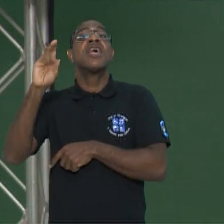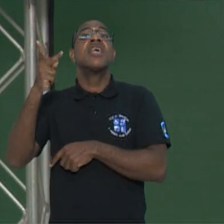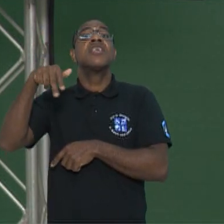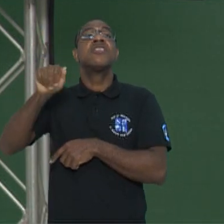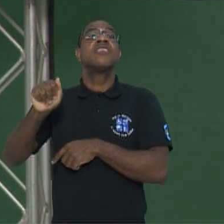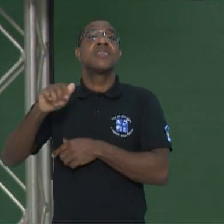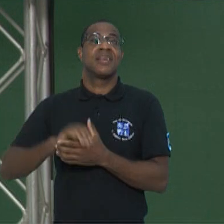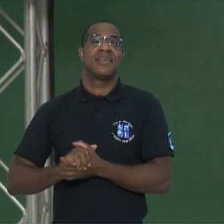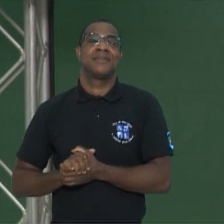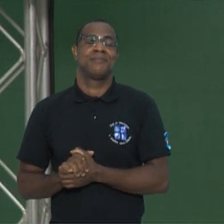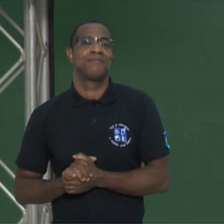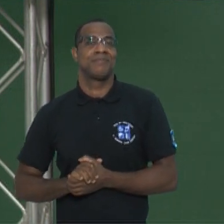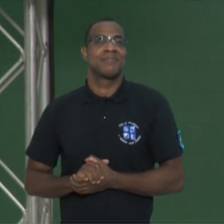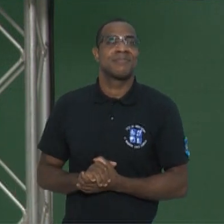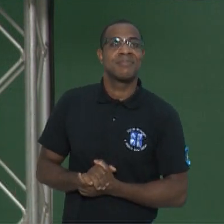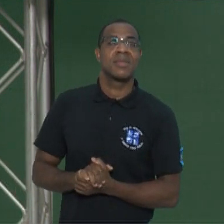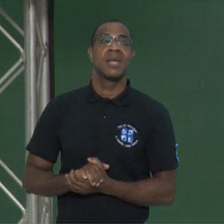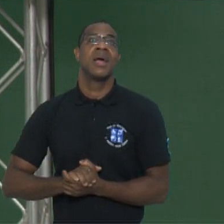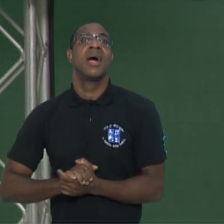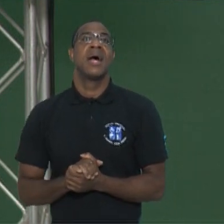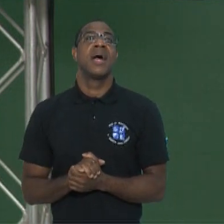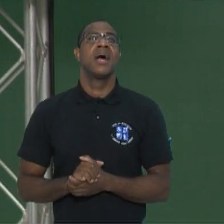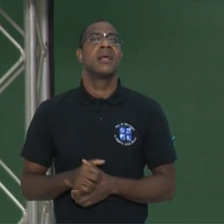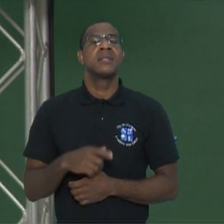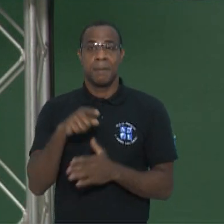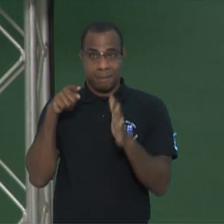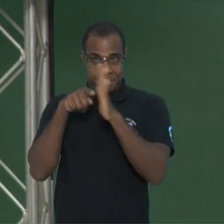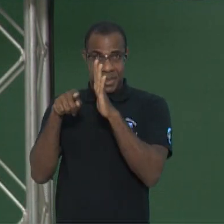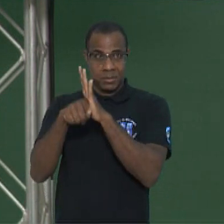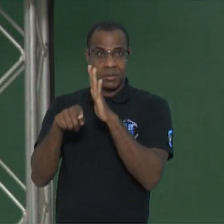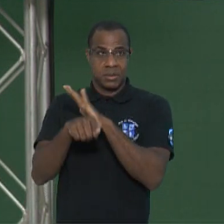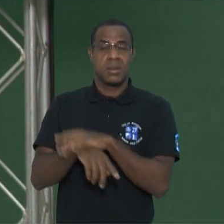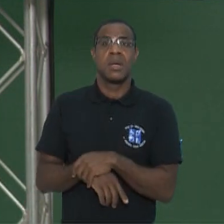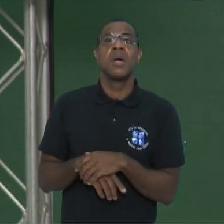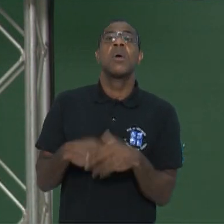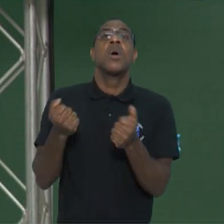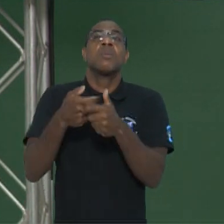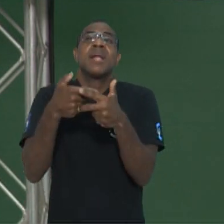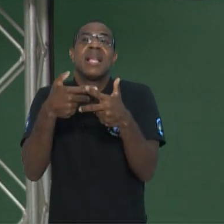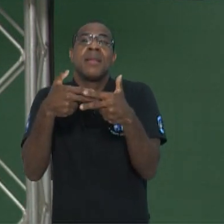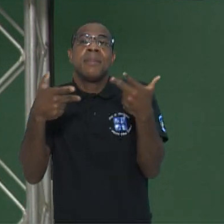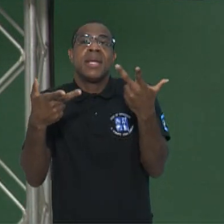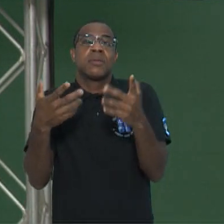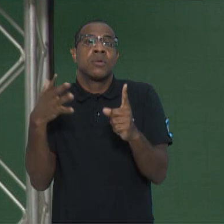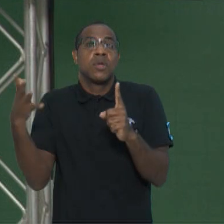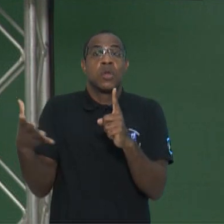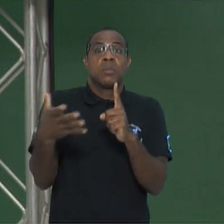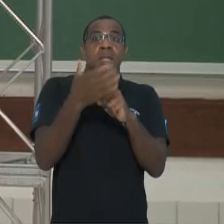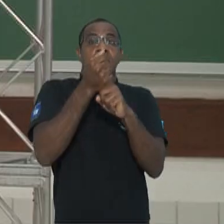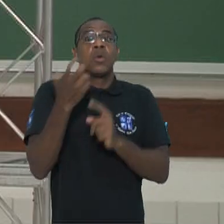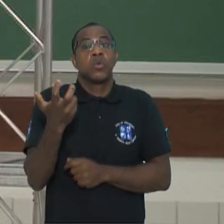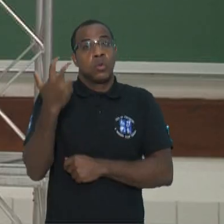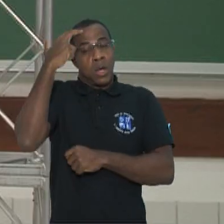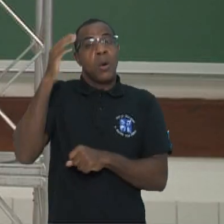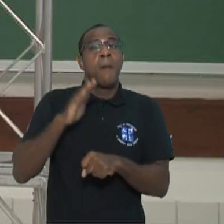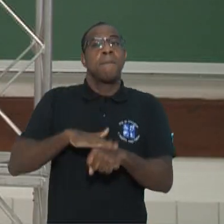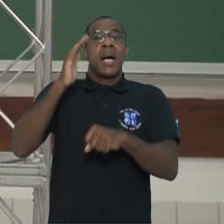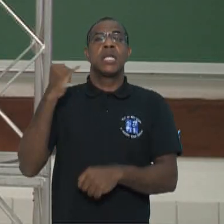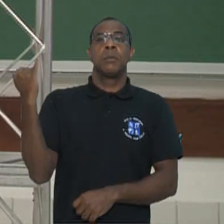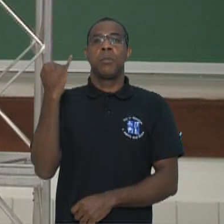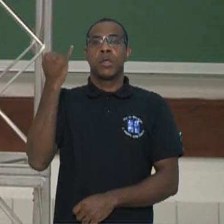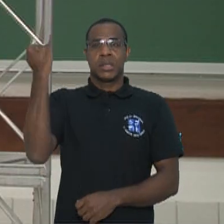certo? Perguntinha lá para a gente pensar. Entre os elementos de dominação cultural, os mais importantes que